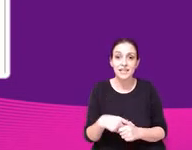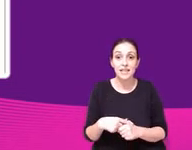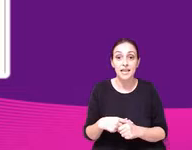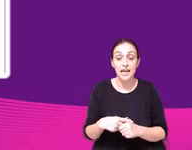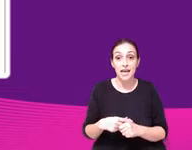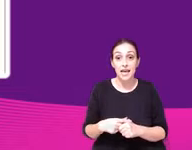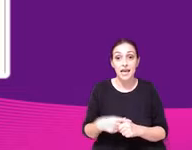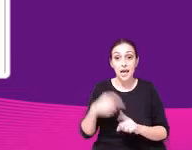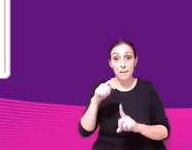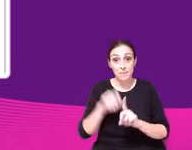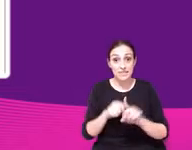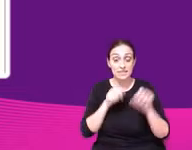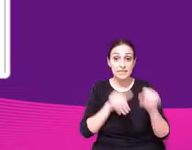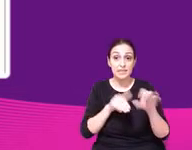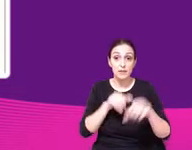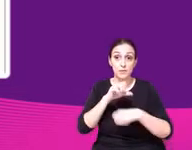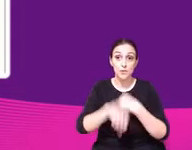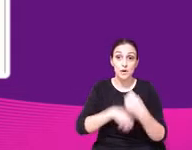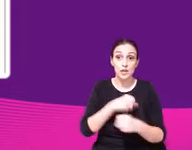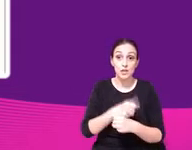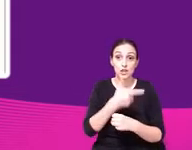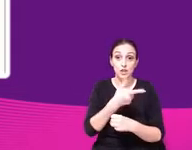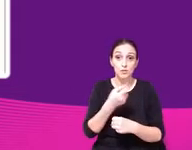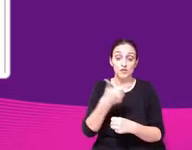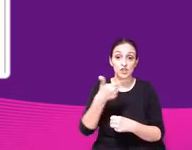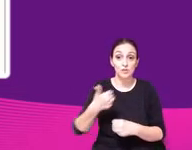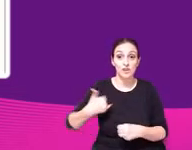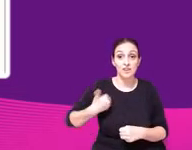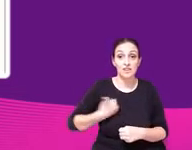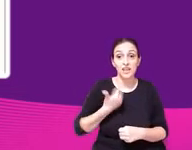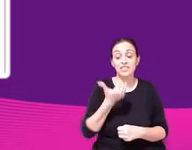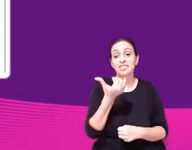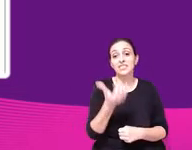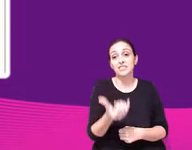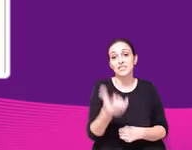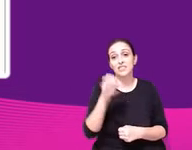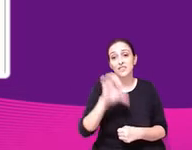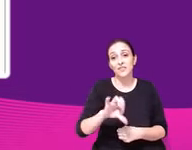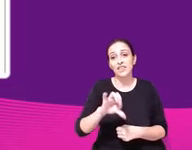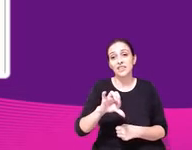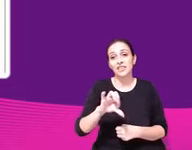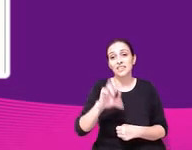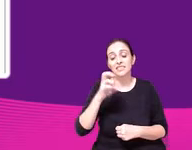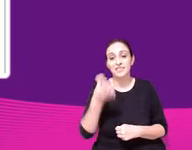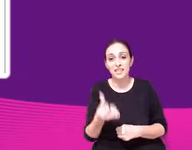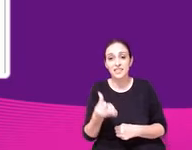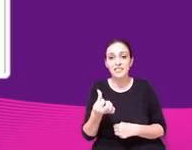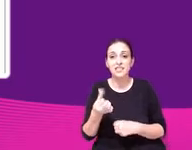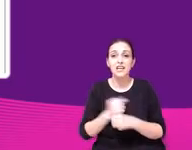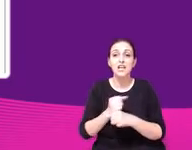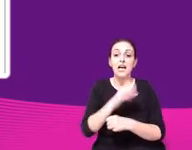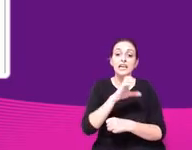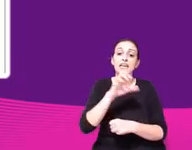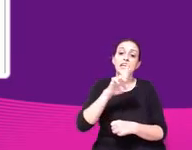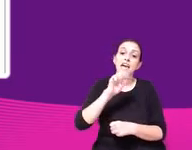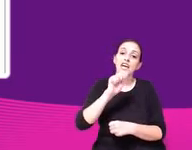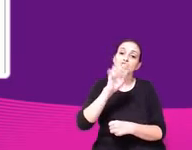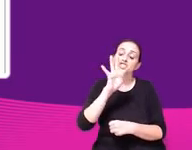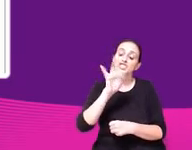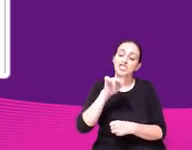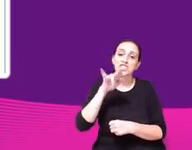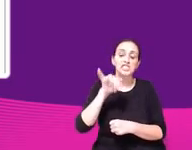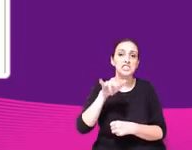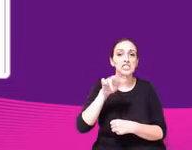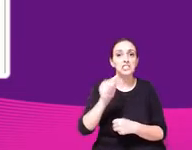de 2021, com 96 anos, creatina de 1,12. Então, em alguns casos, realmente